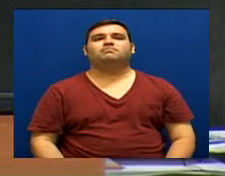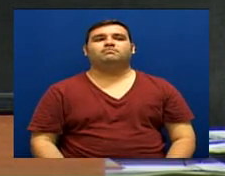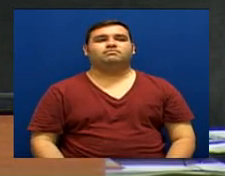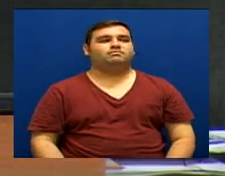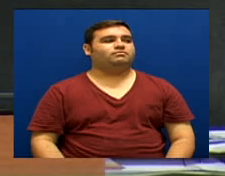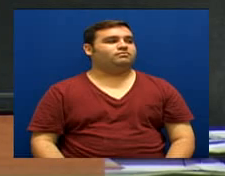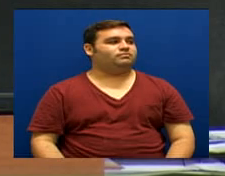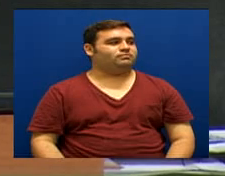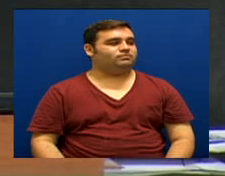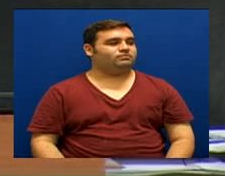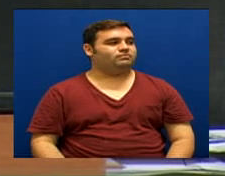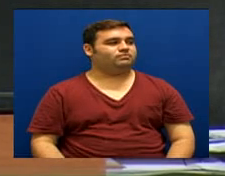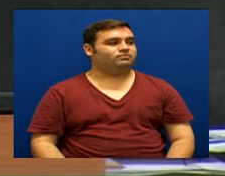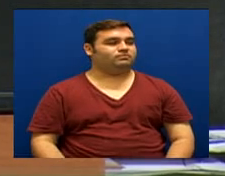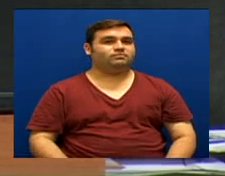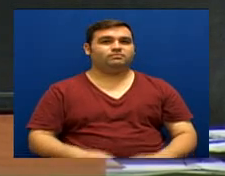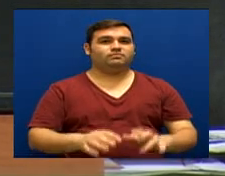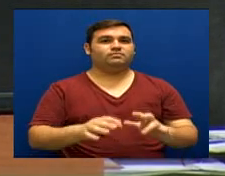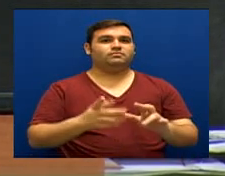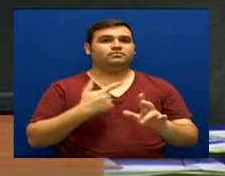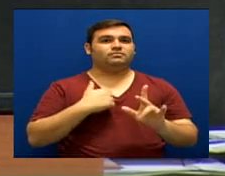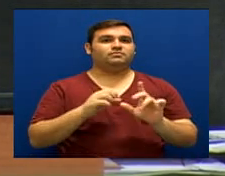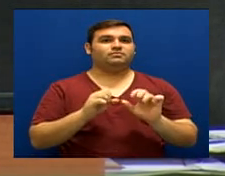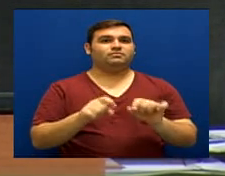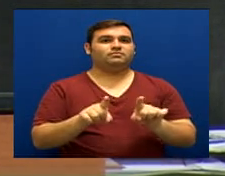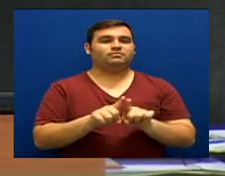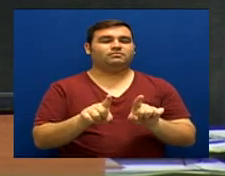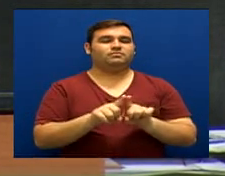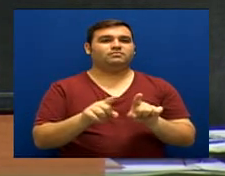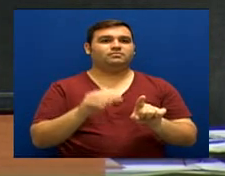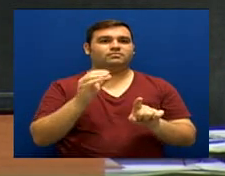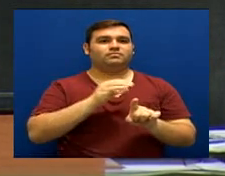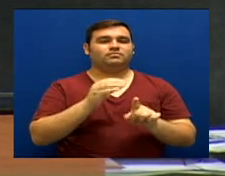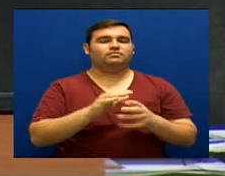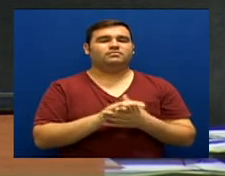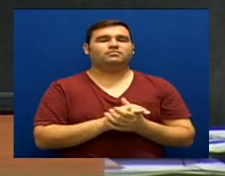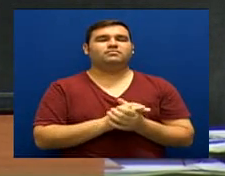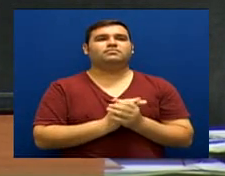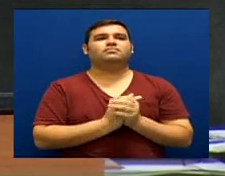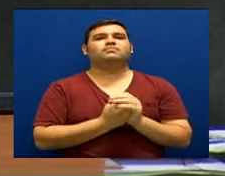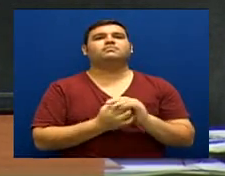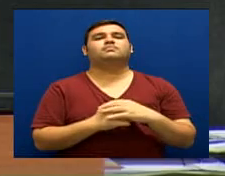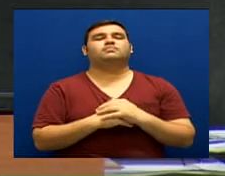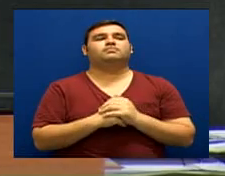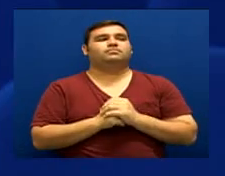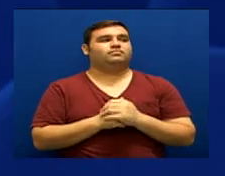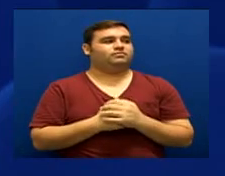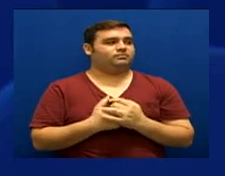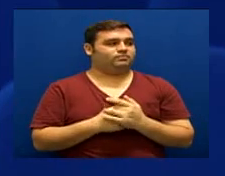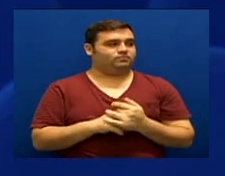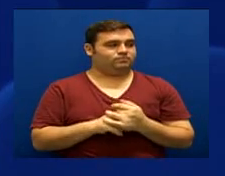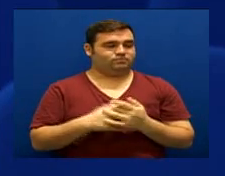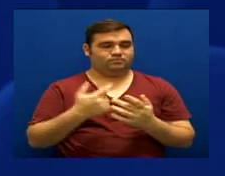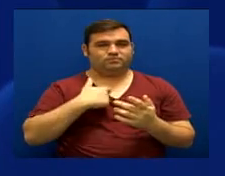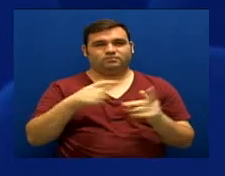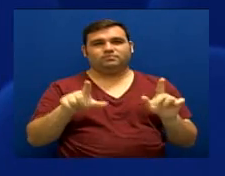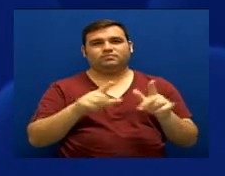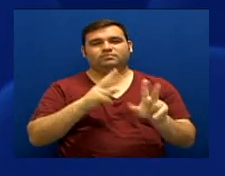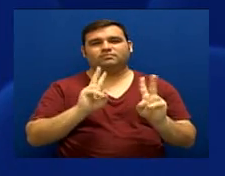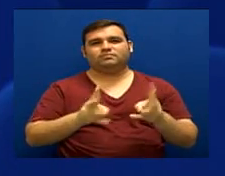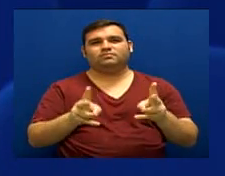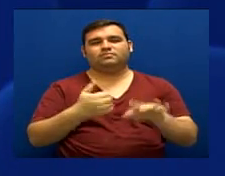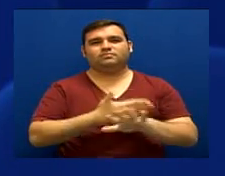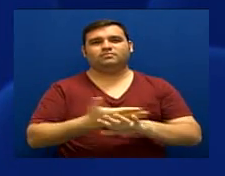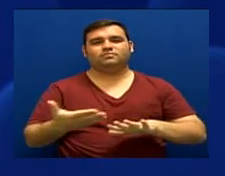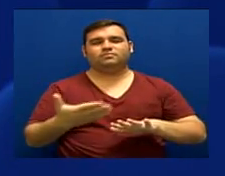esse nem se isso fazer uma se for rápido seja tudo sendo assim é eu faço uma frase sempre que eu